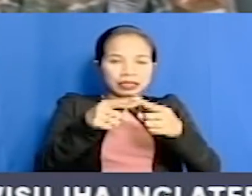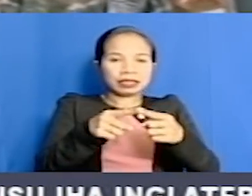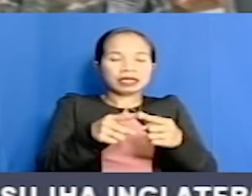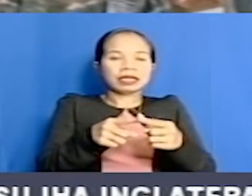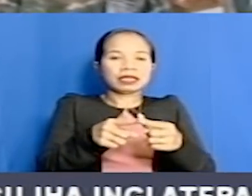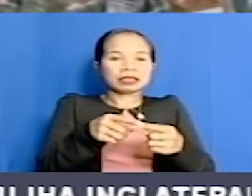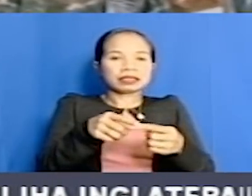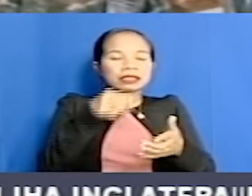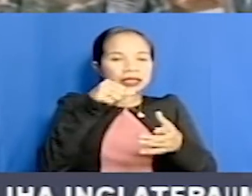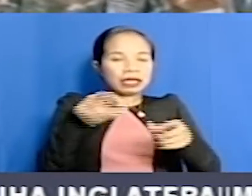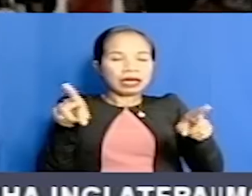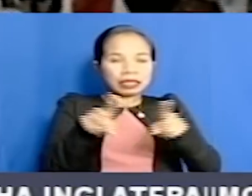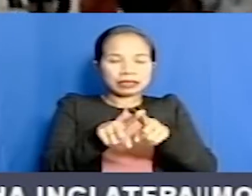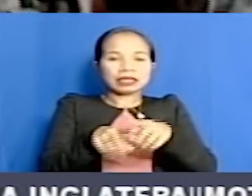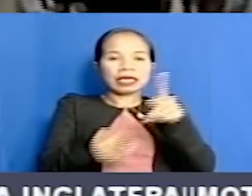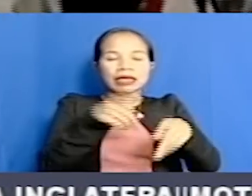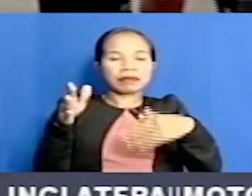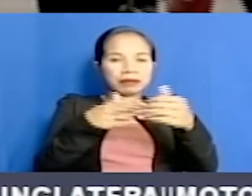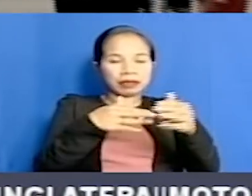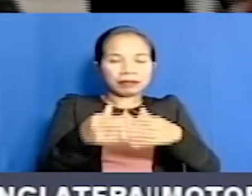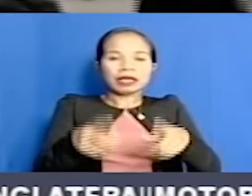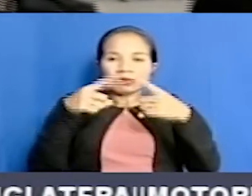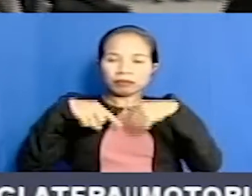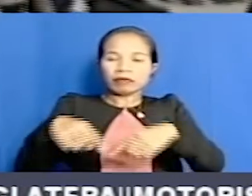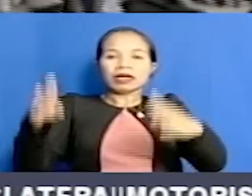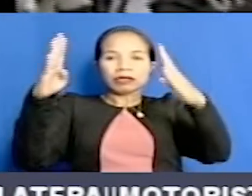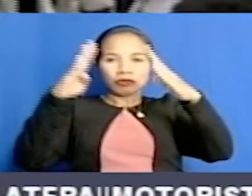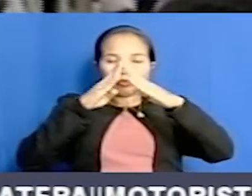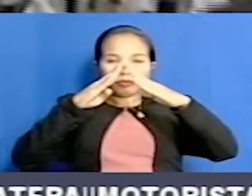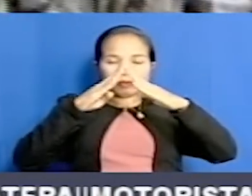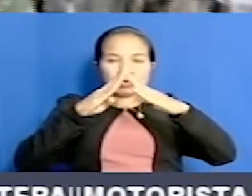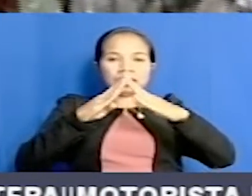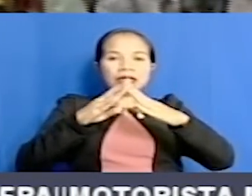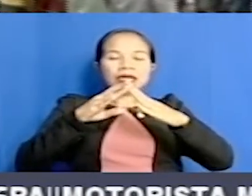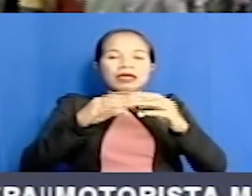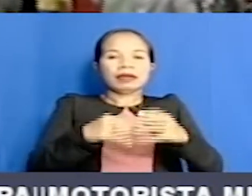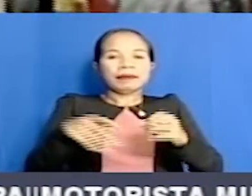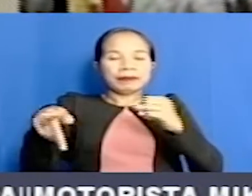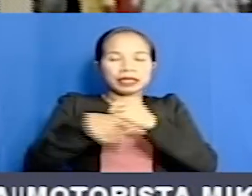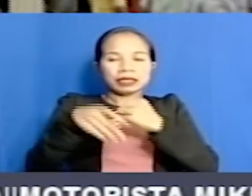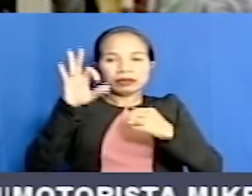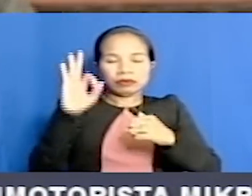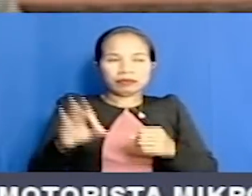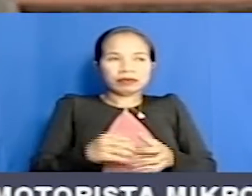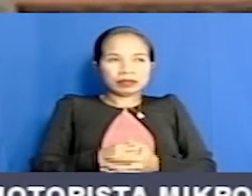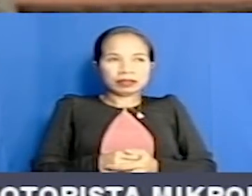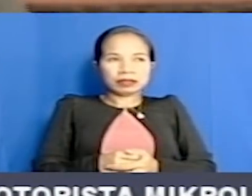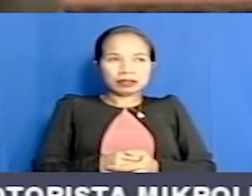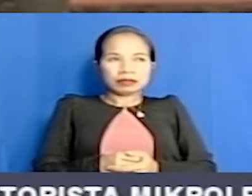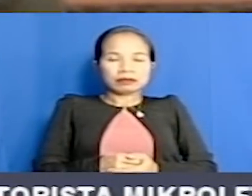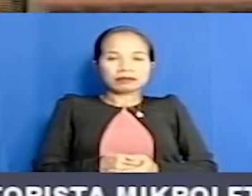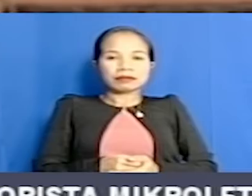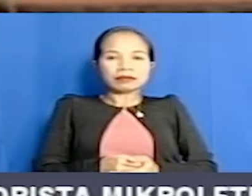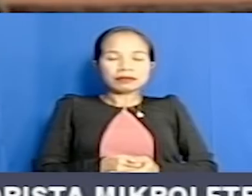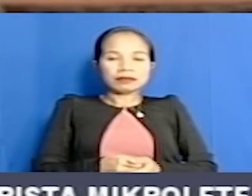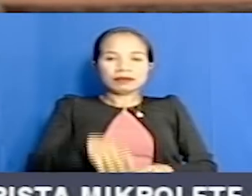reforma husi bida militar at fila ba nia umak nua partidu Fretilin. General, how rasik reconhece que tem